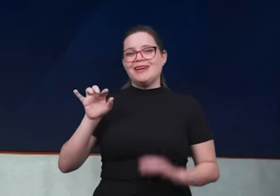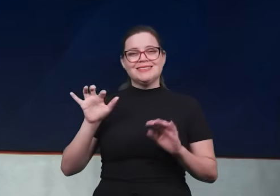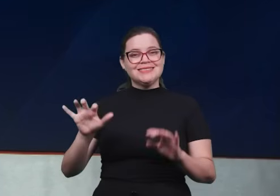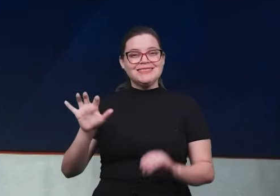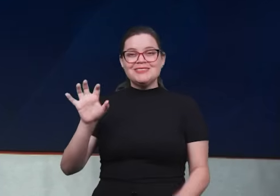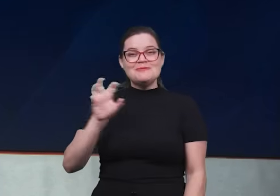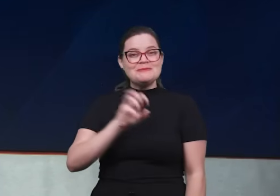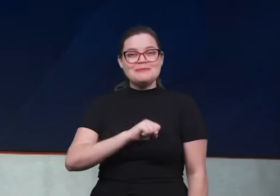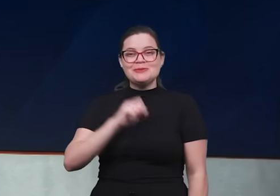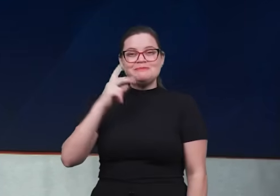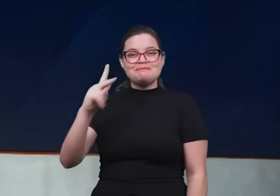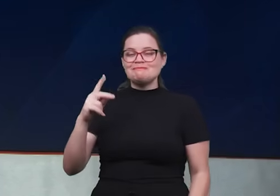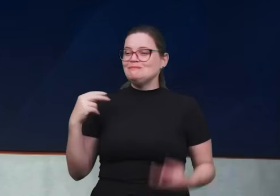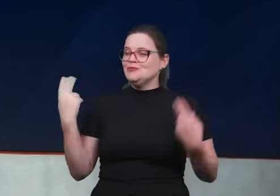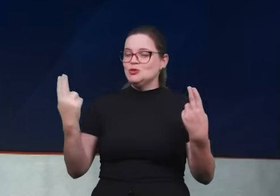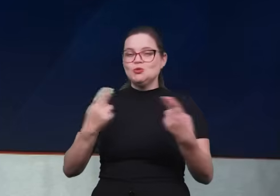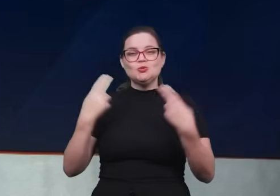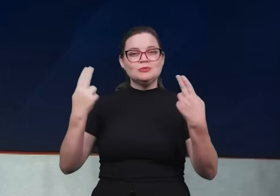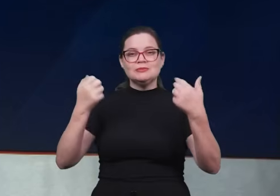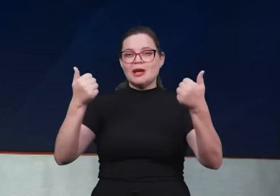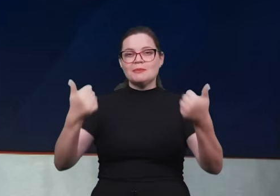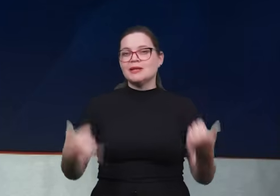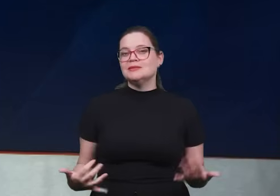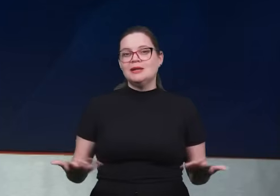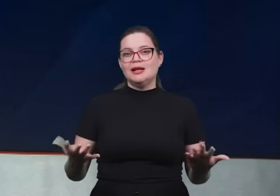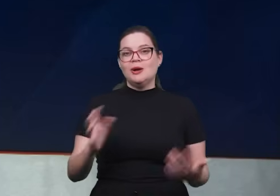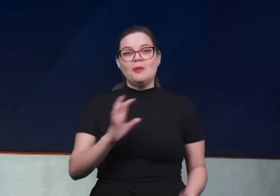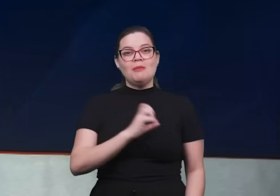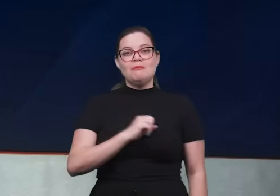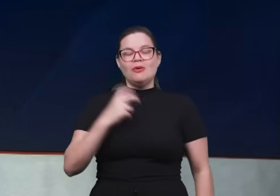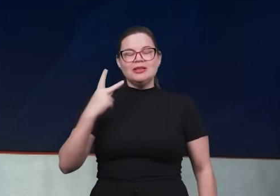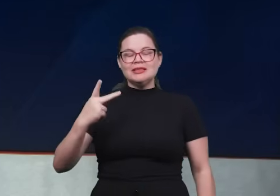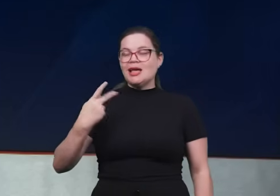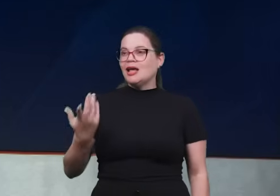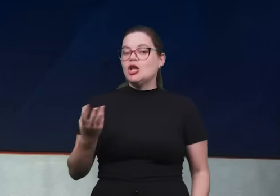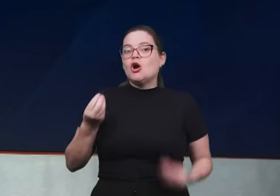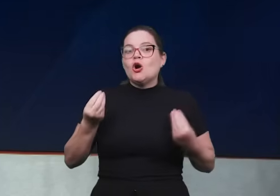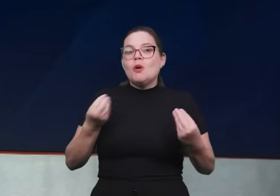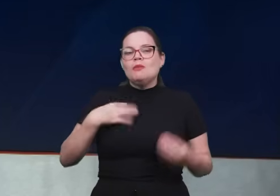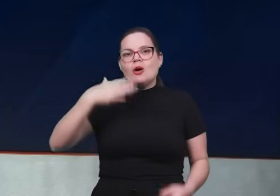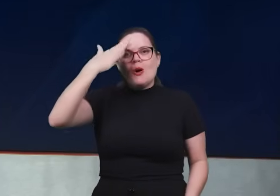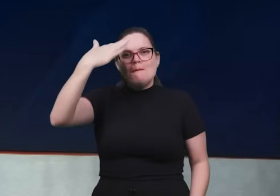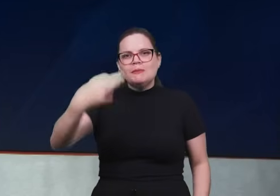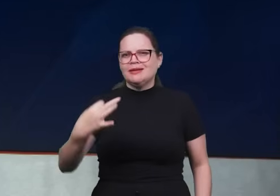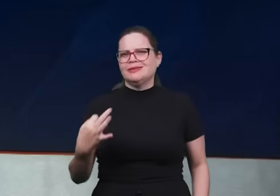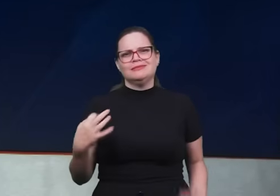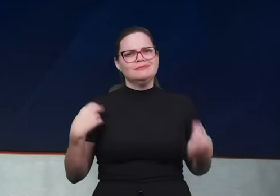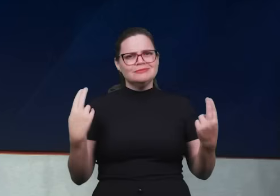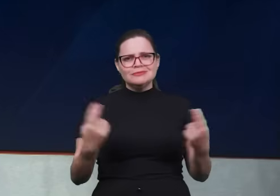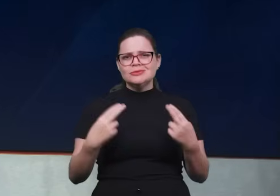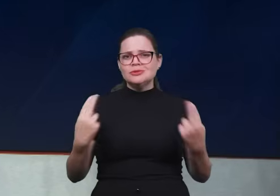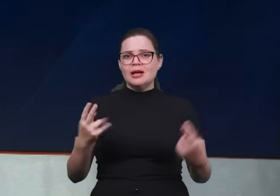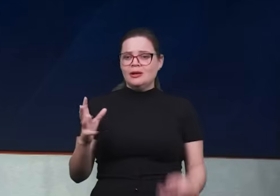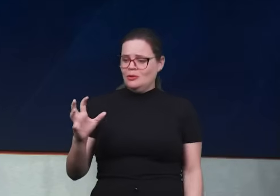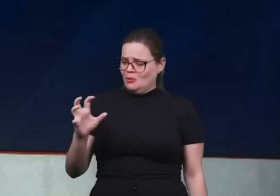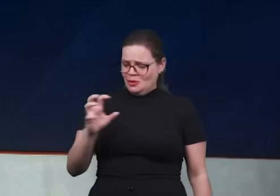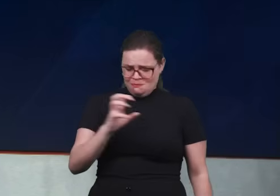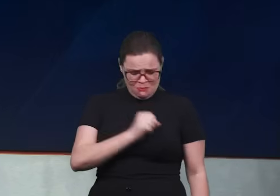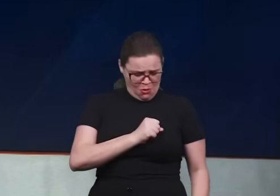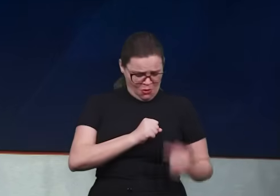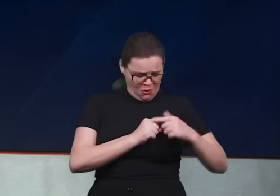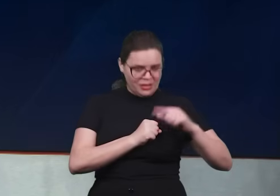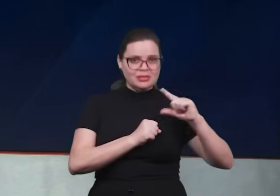Aquele amor incompreensível. O amor de Deus, ele é incompreensível. Esse amor ligado à